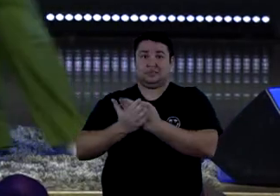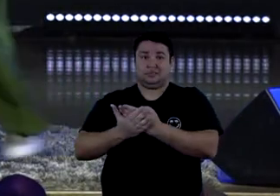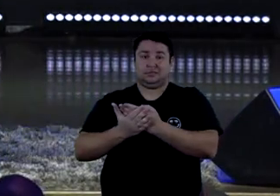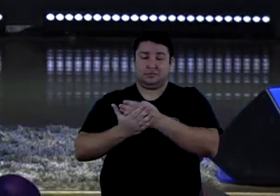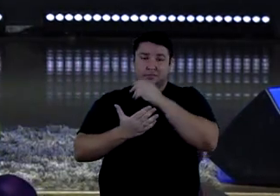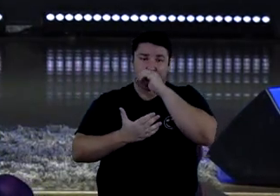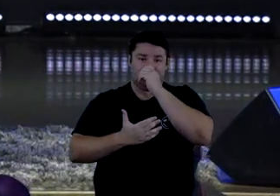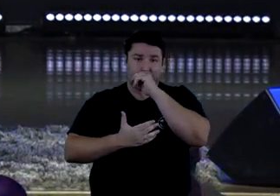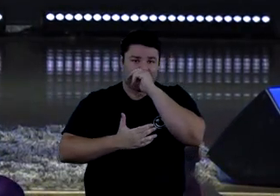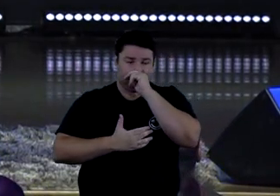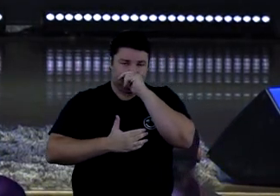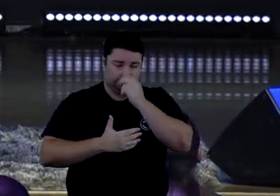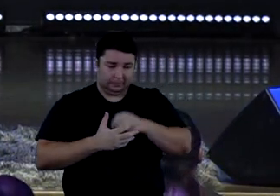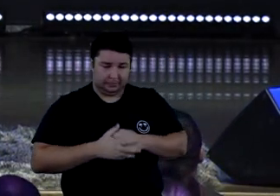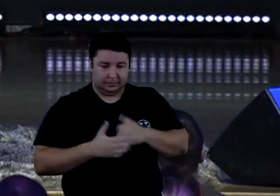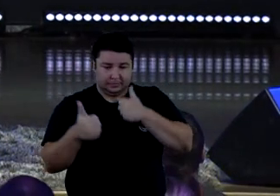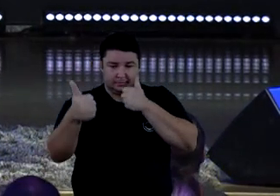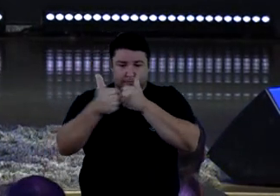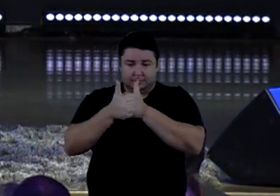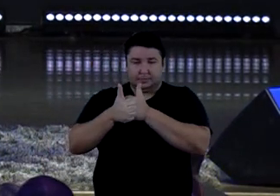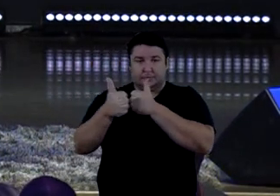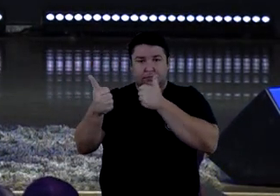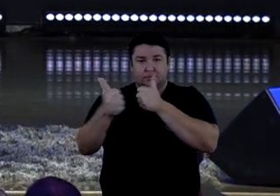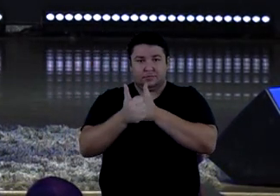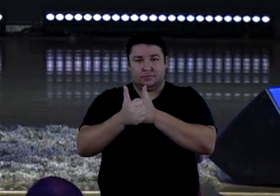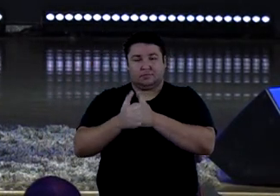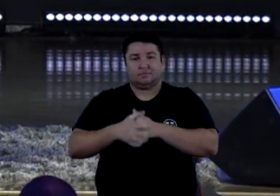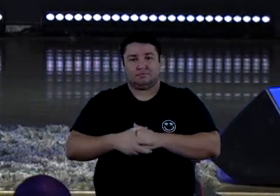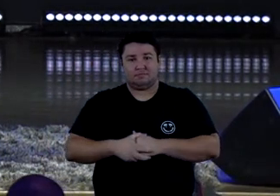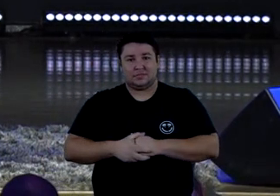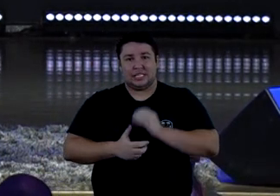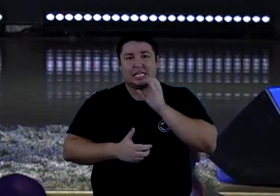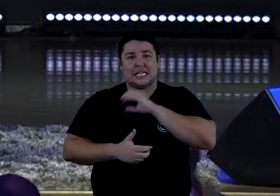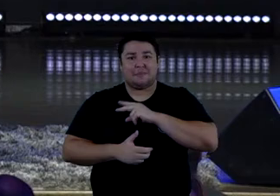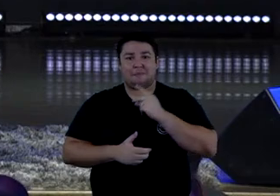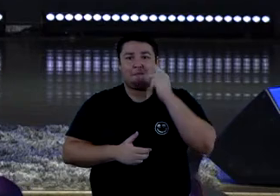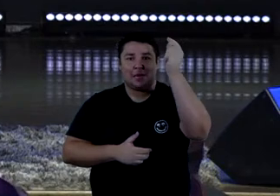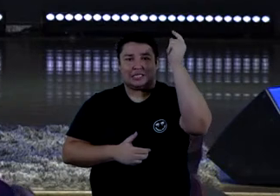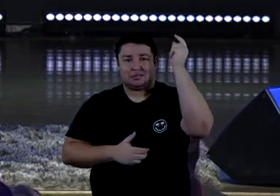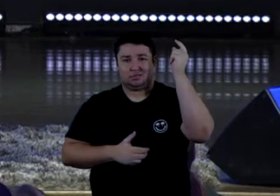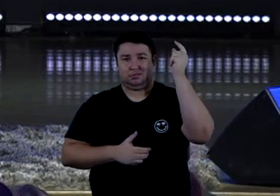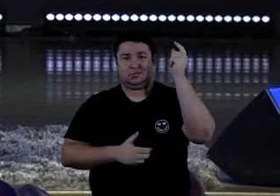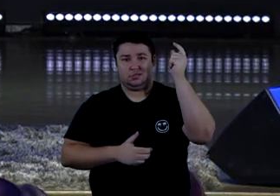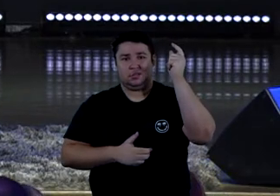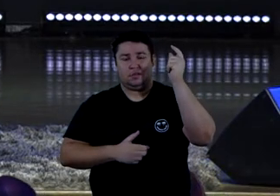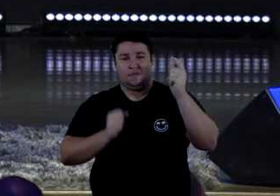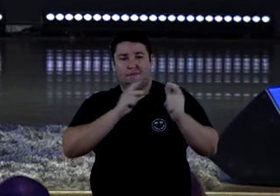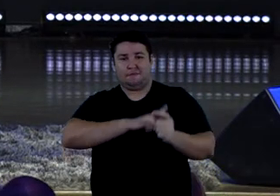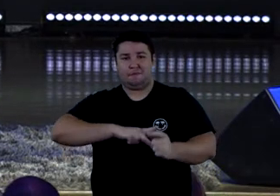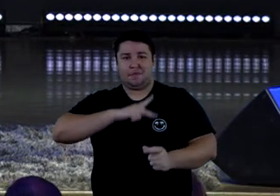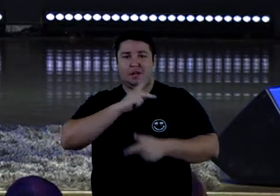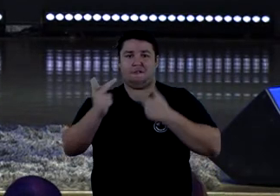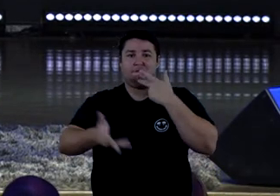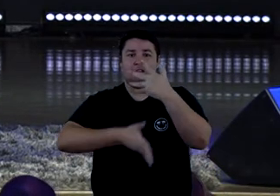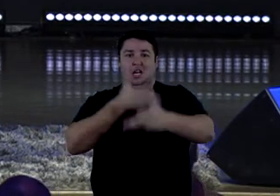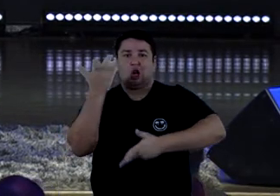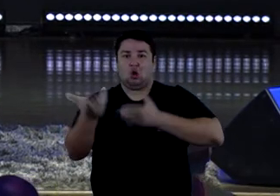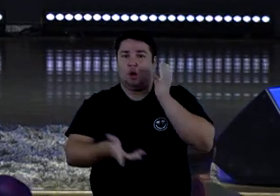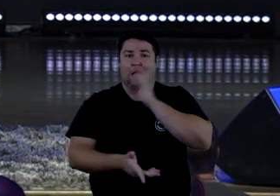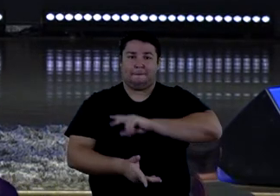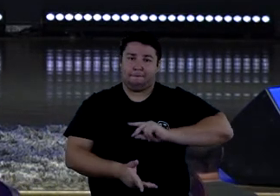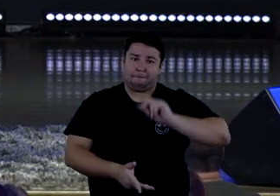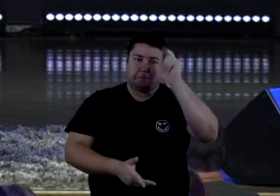informada. Está muito perto. Num piscar de olhos, o apóstolo Paulo diz, num piscar de